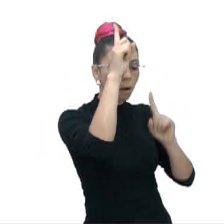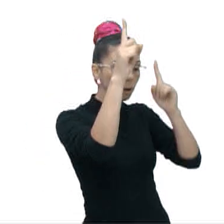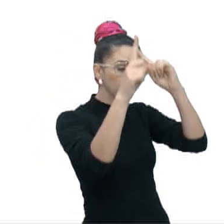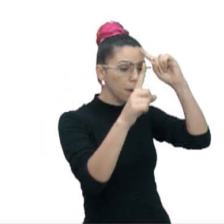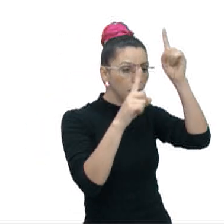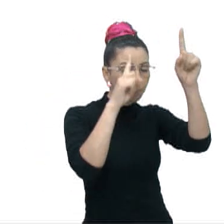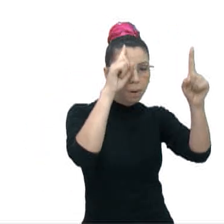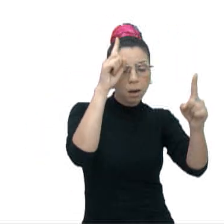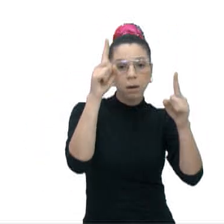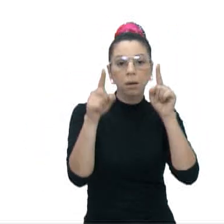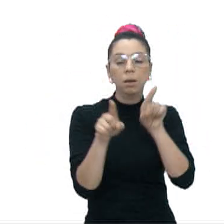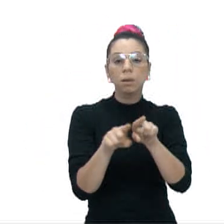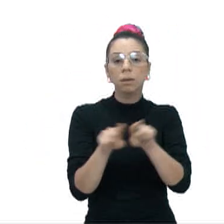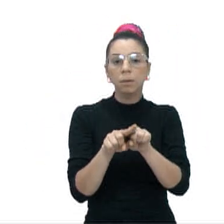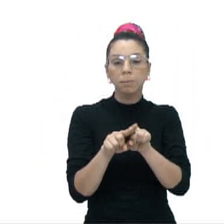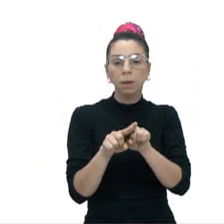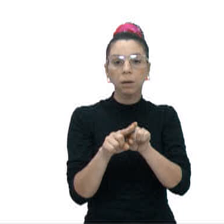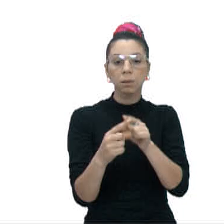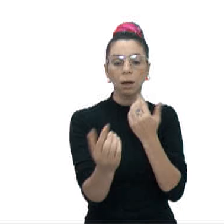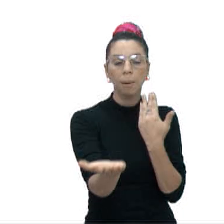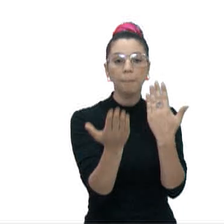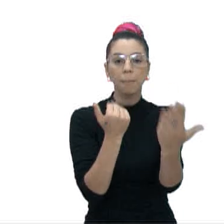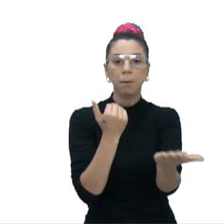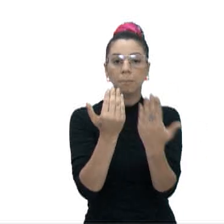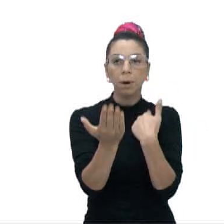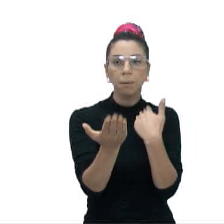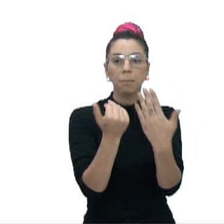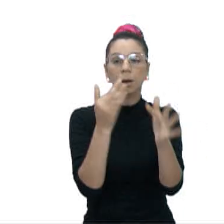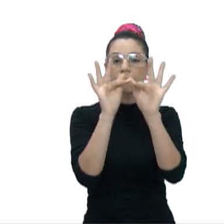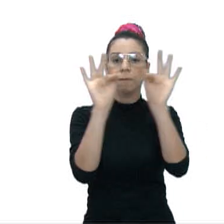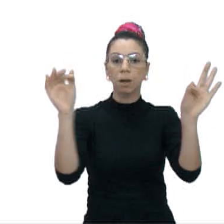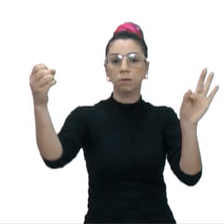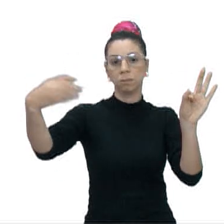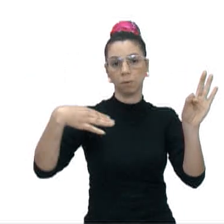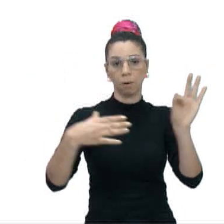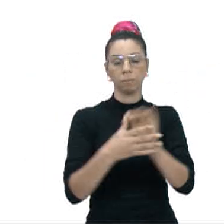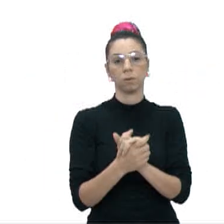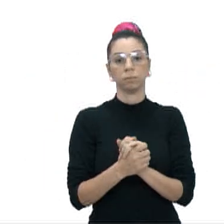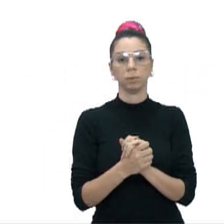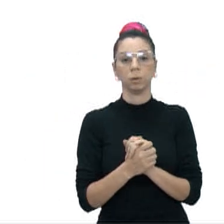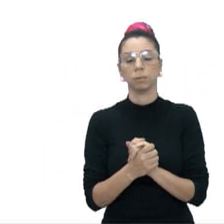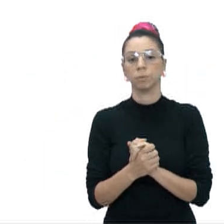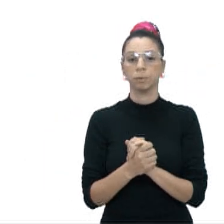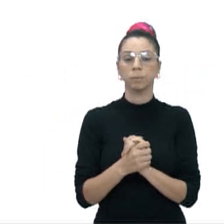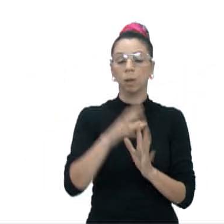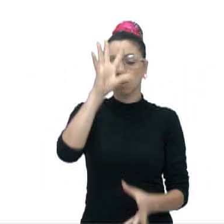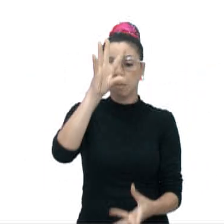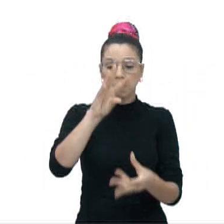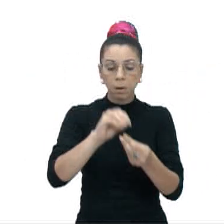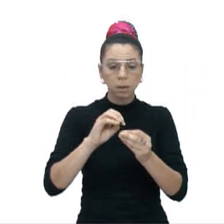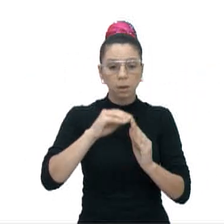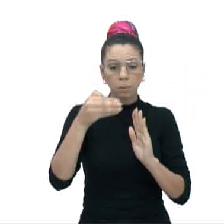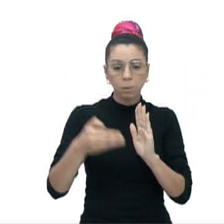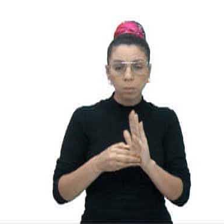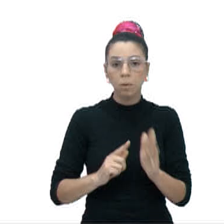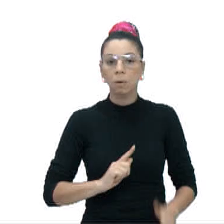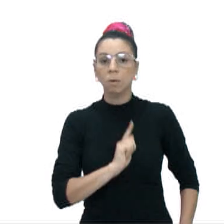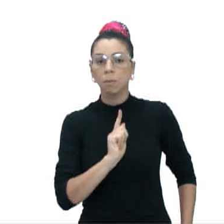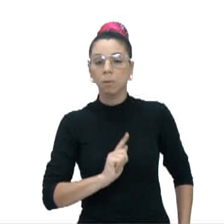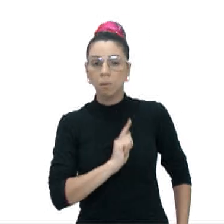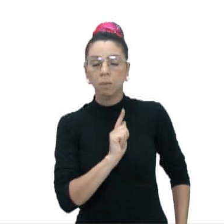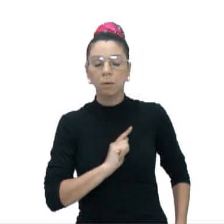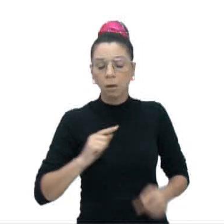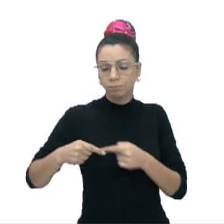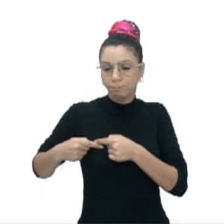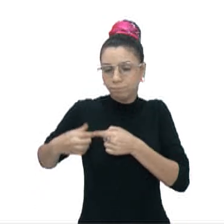capacidade de emitir e compreender frases inéditas. Desta maneira, a gramática seria considerada um sistema